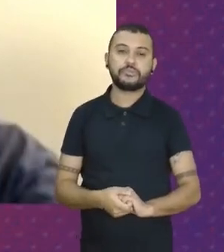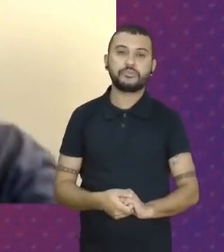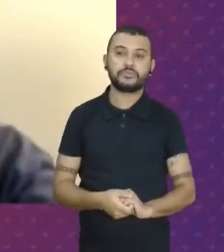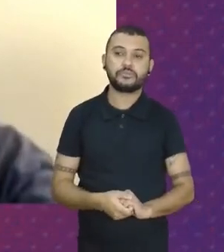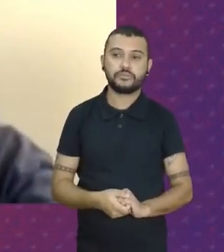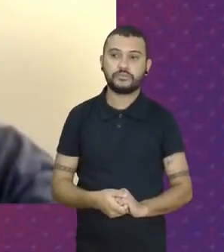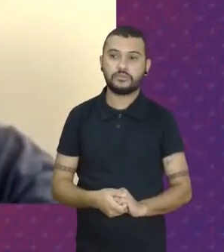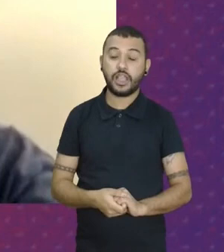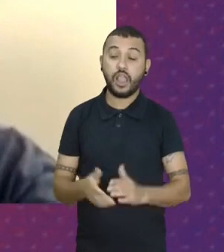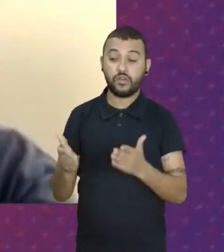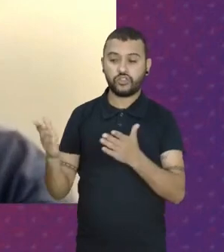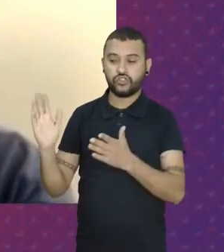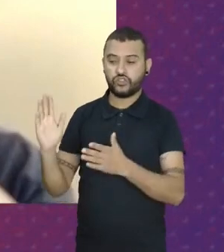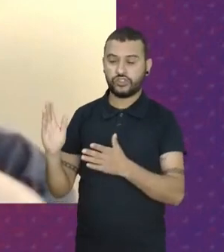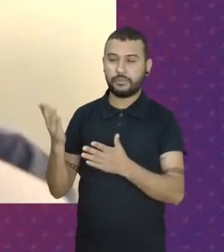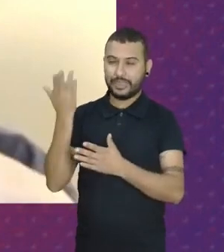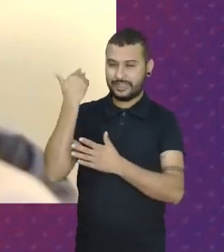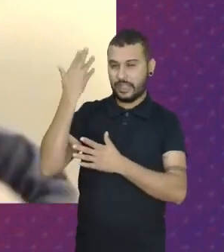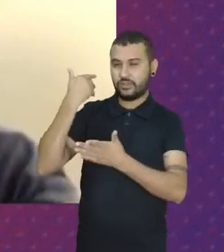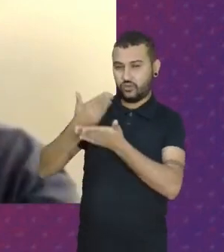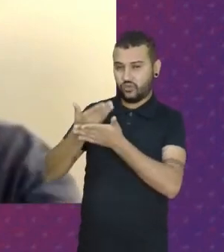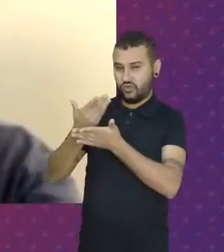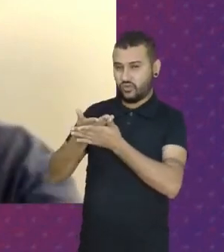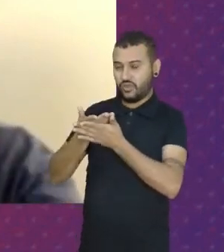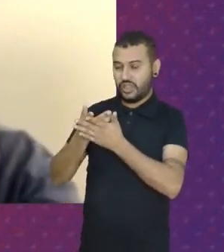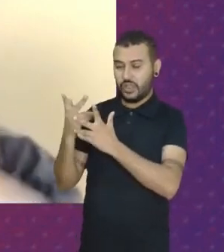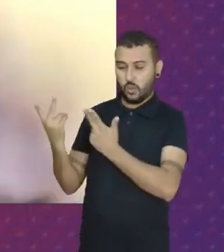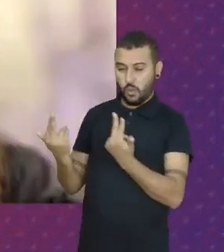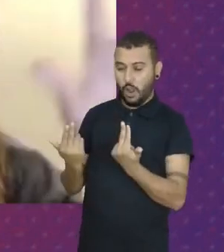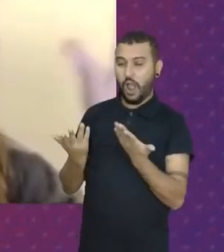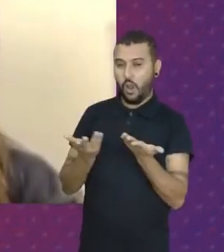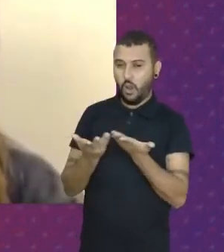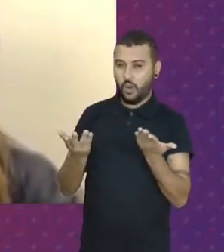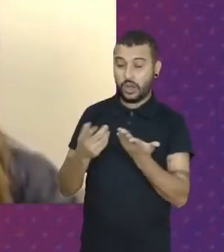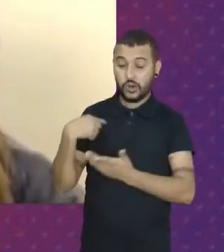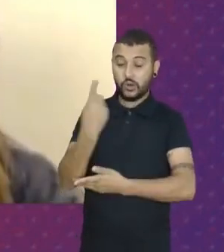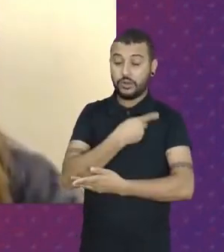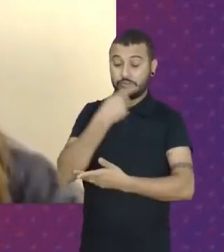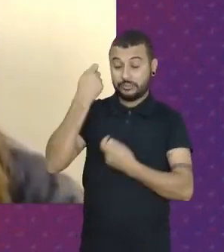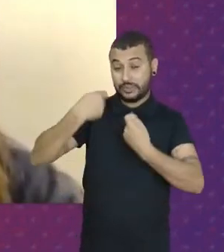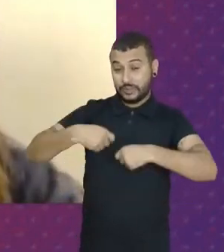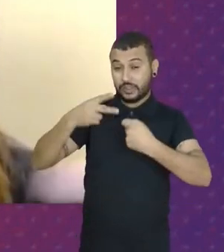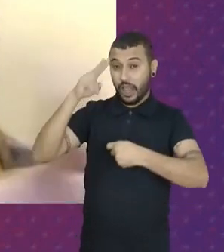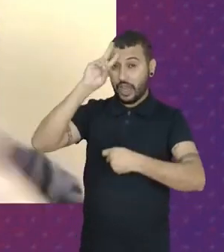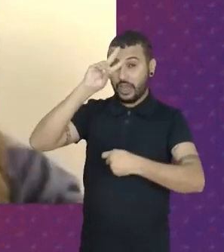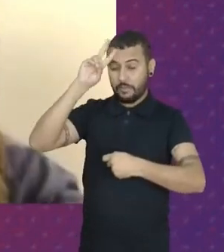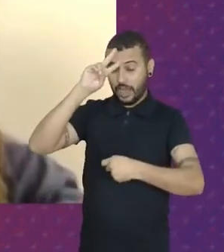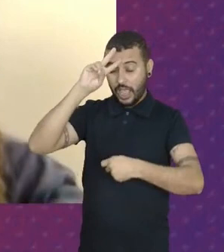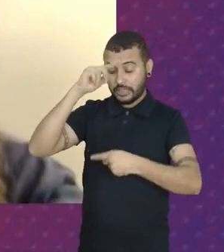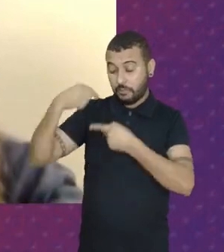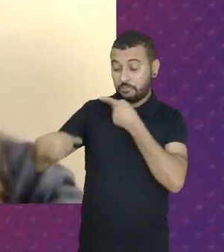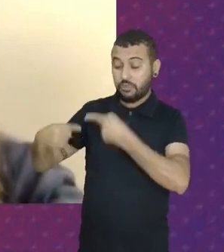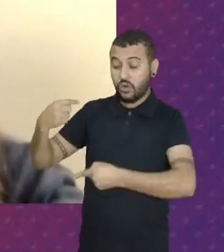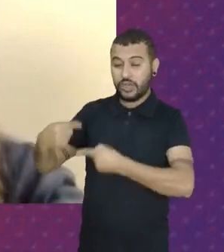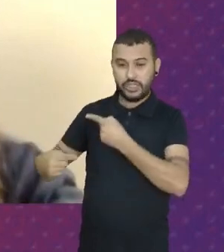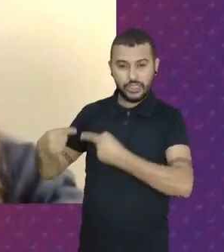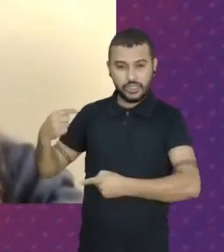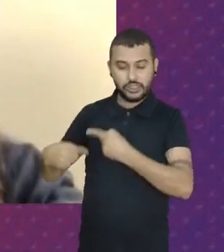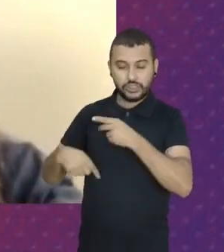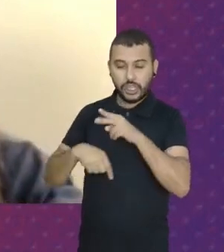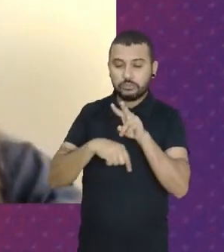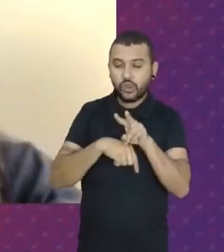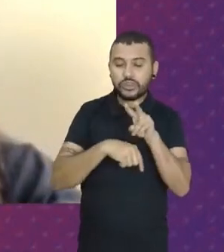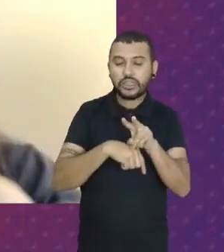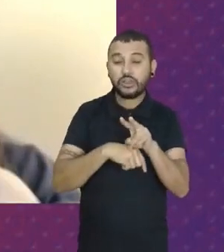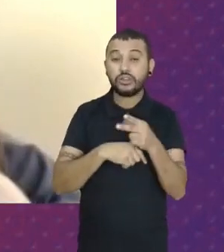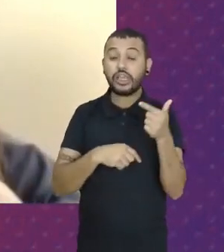Combinando isso com o que a gente já falou nas outras aulas, acho que é importante lembrar que a gente, nas políticas de cuidado, tem sempre dois princípios,